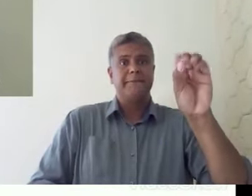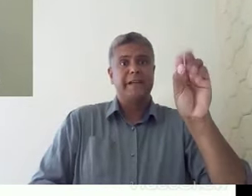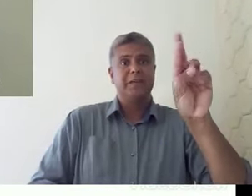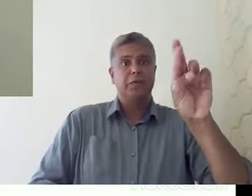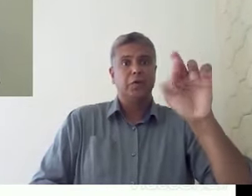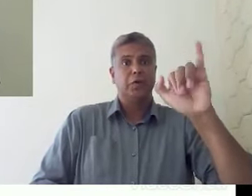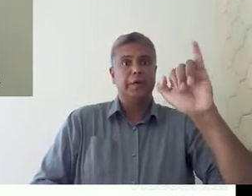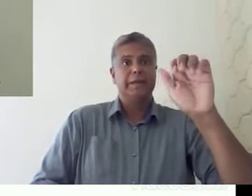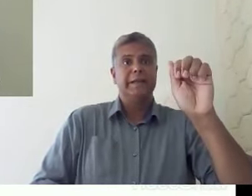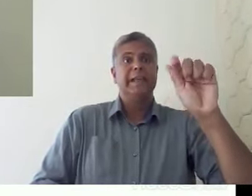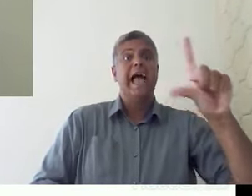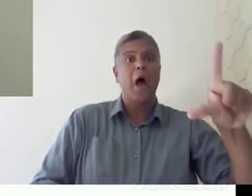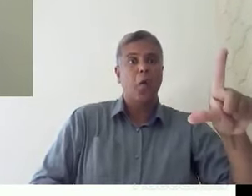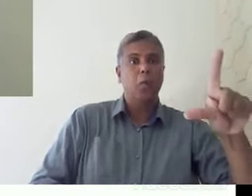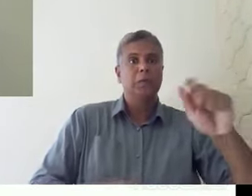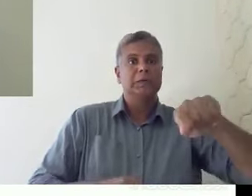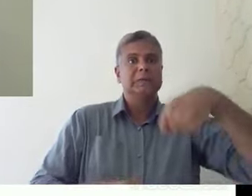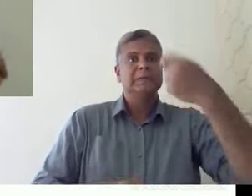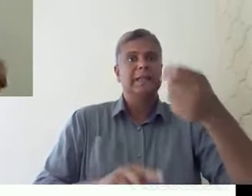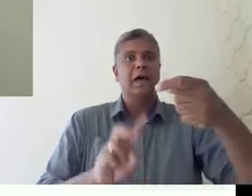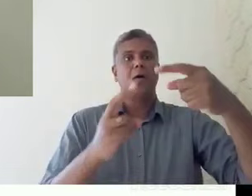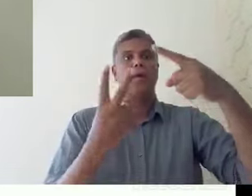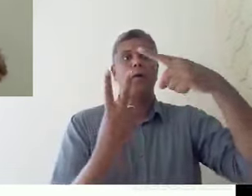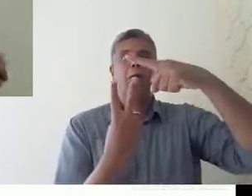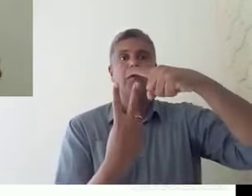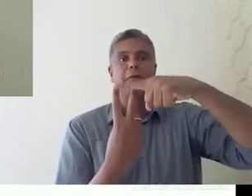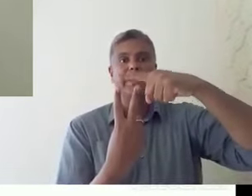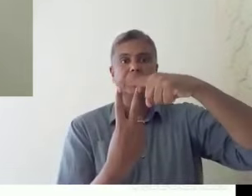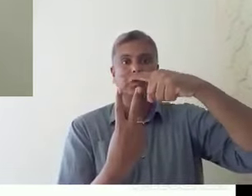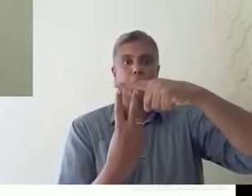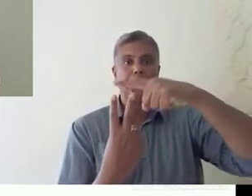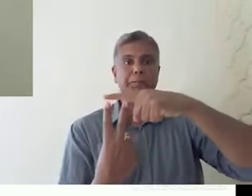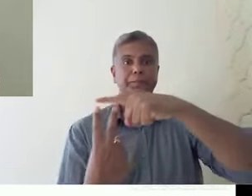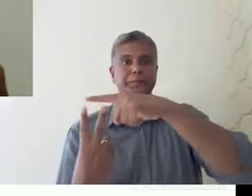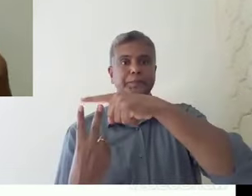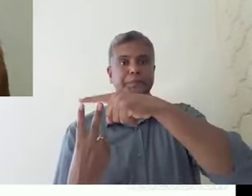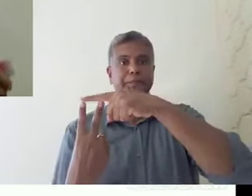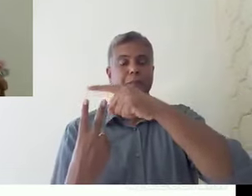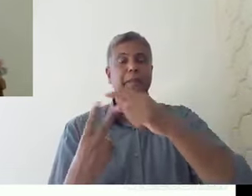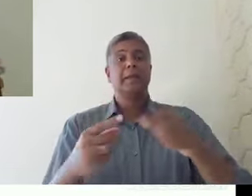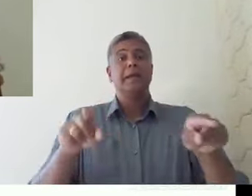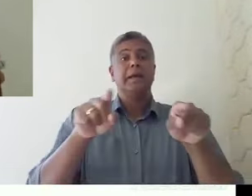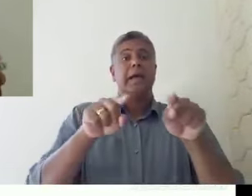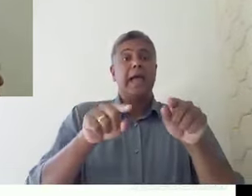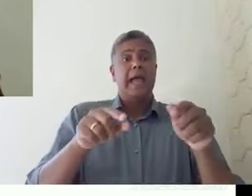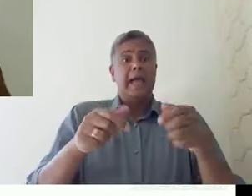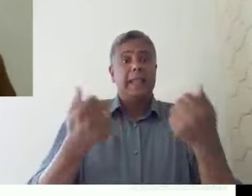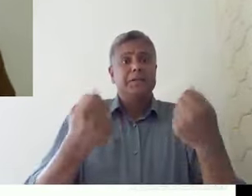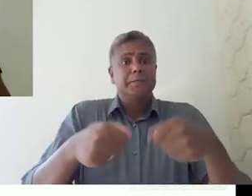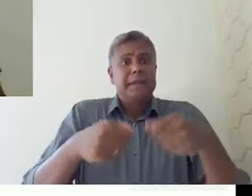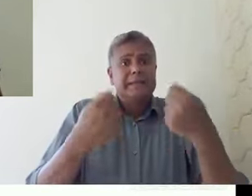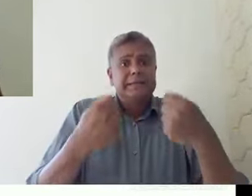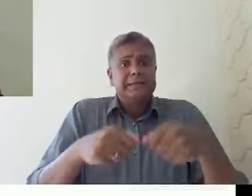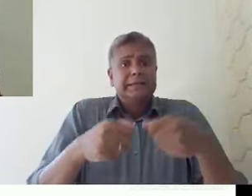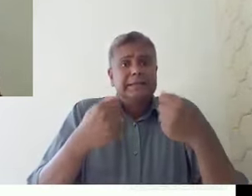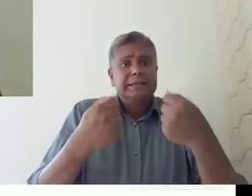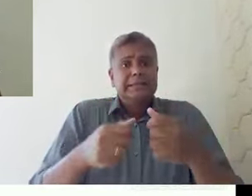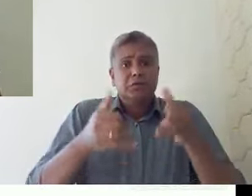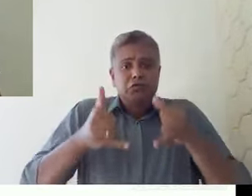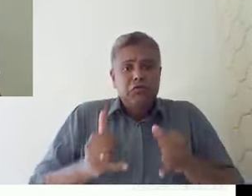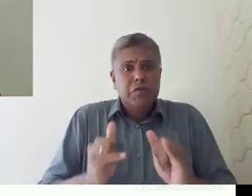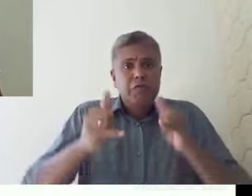grandezas vetoriais, elas dependem da complexidade, da necessidade